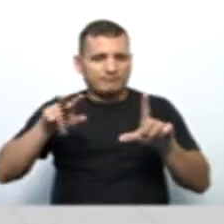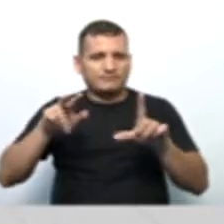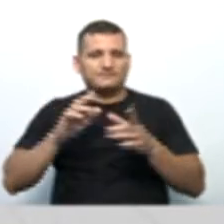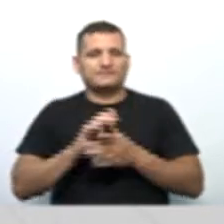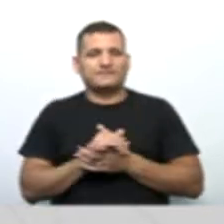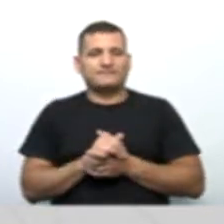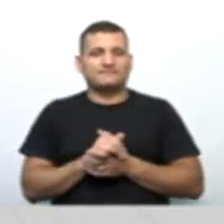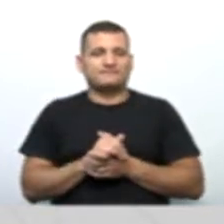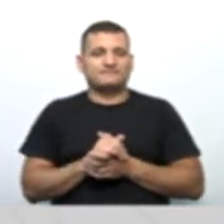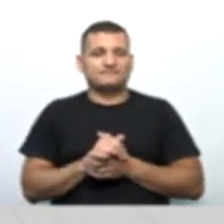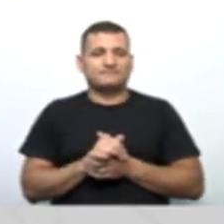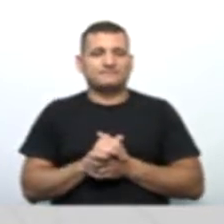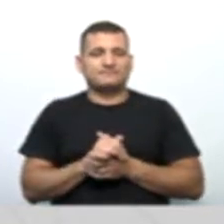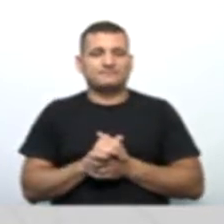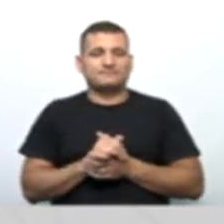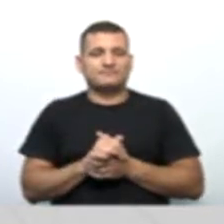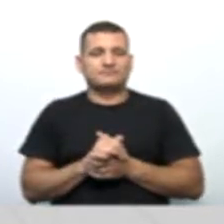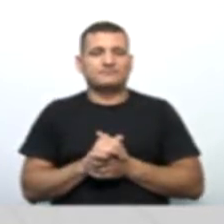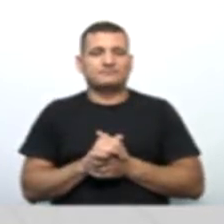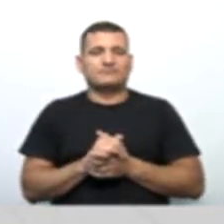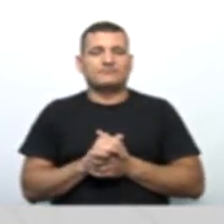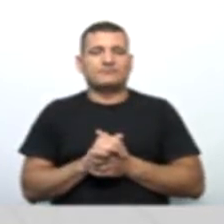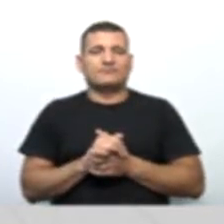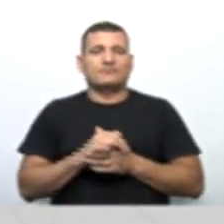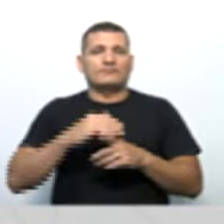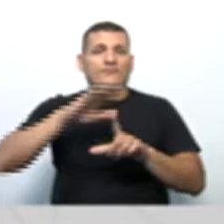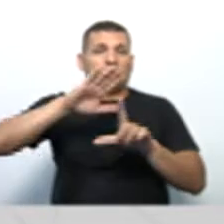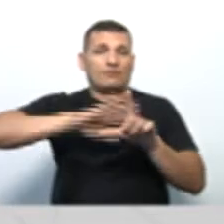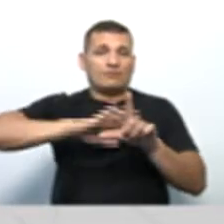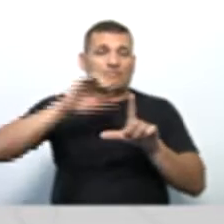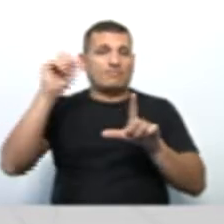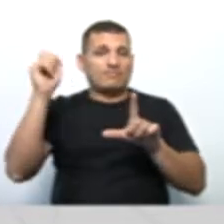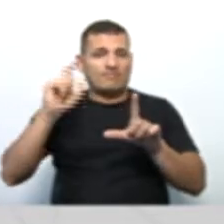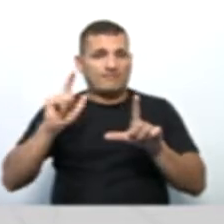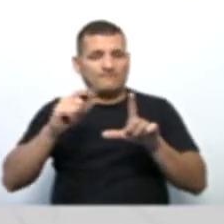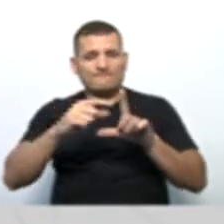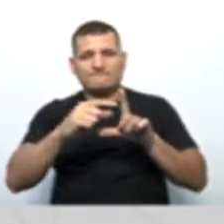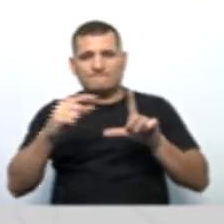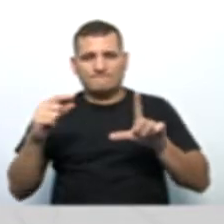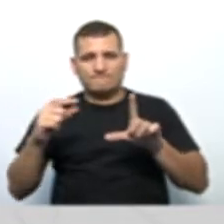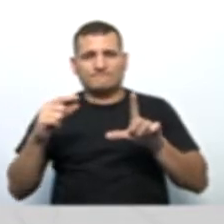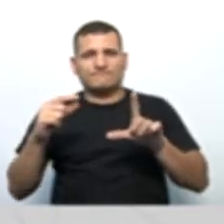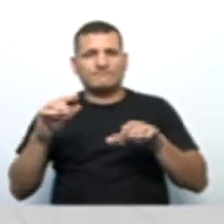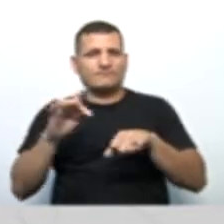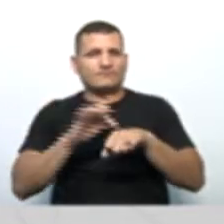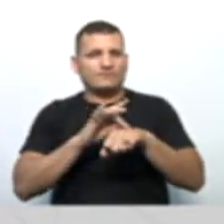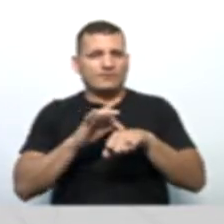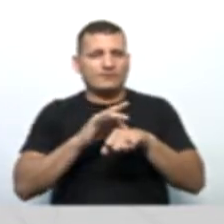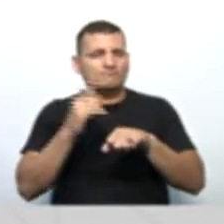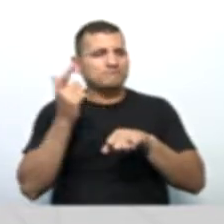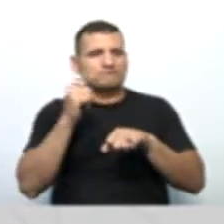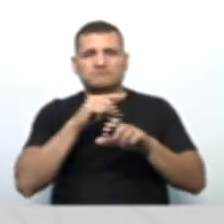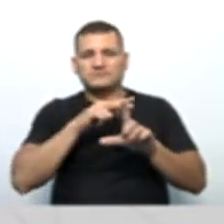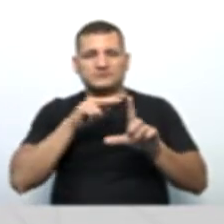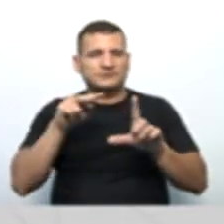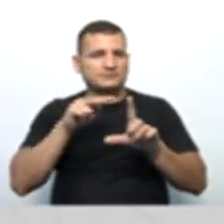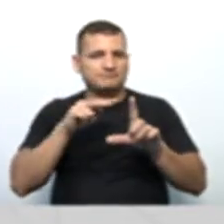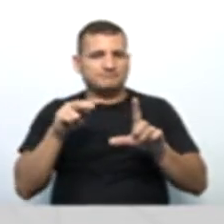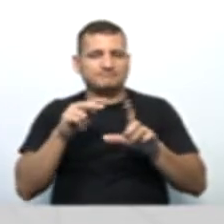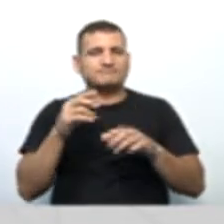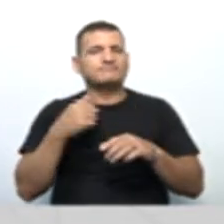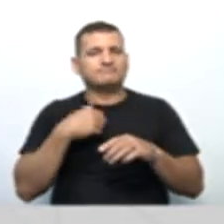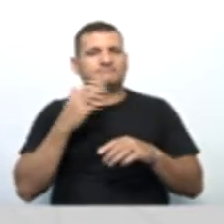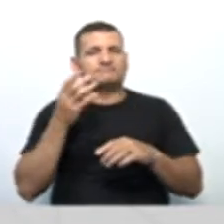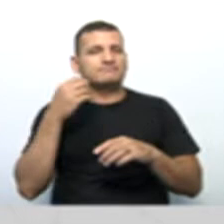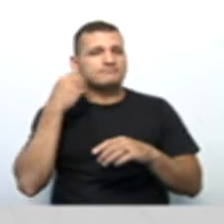texto preto no fundo azul você praticamente não vai enxergar o que está escrito aqui eu tive a experiência na escola foi um dos estagiários de